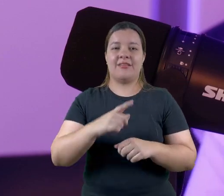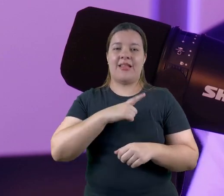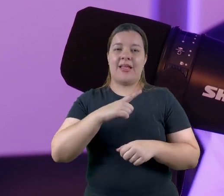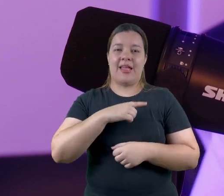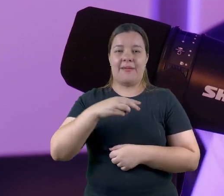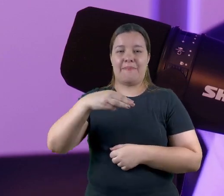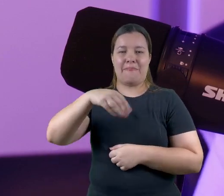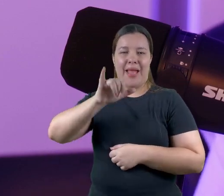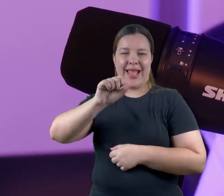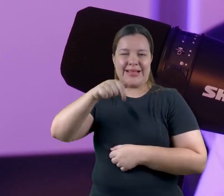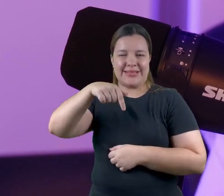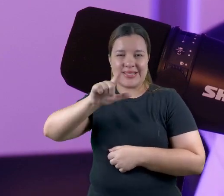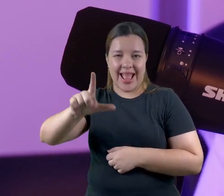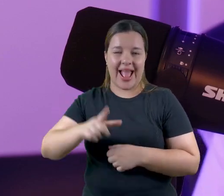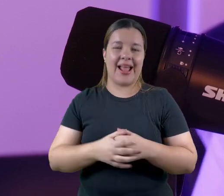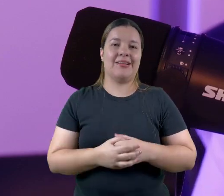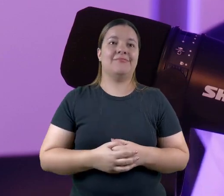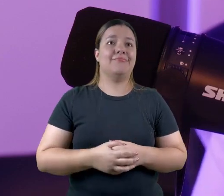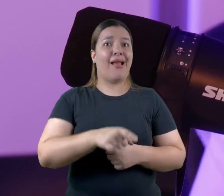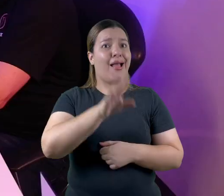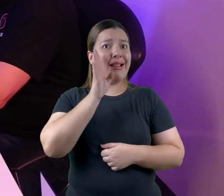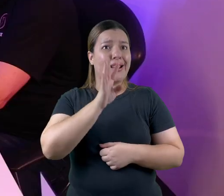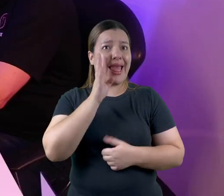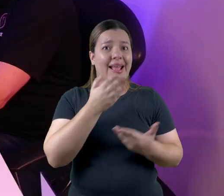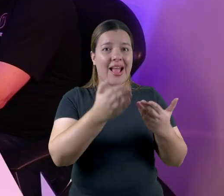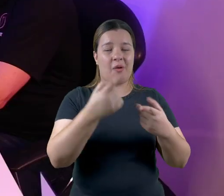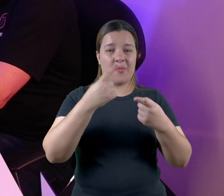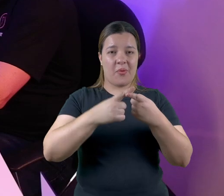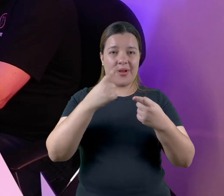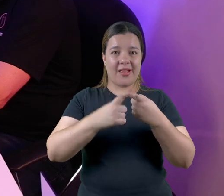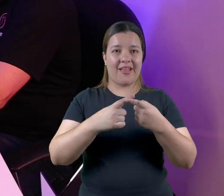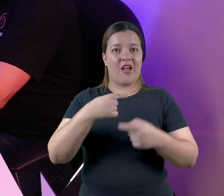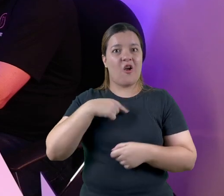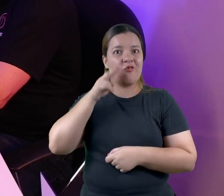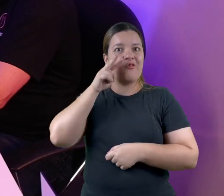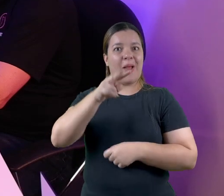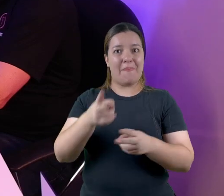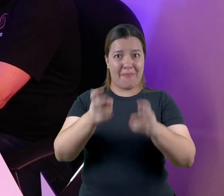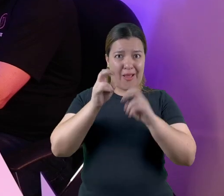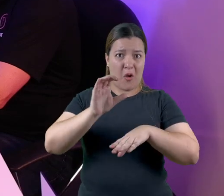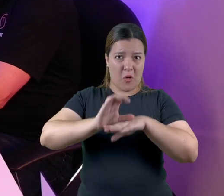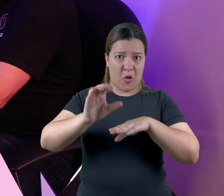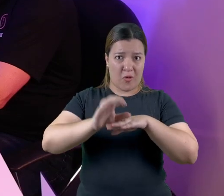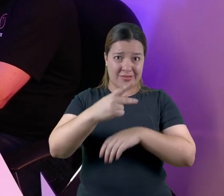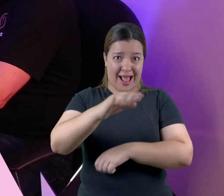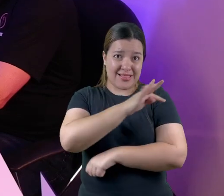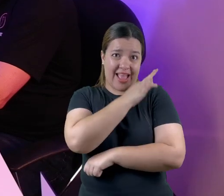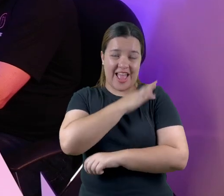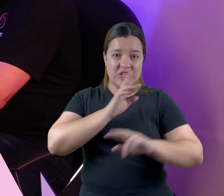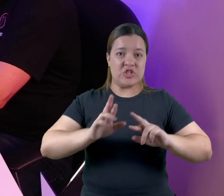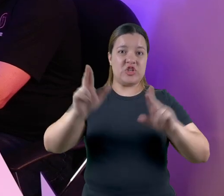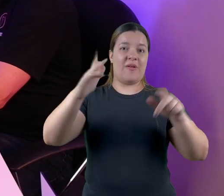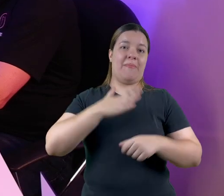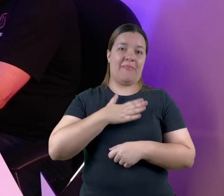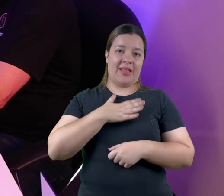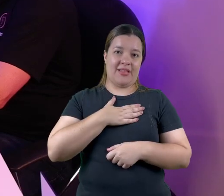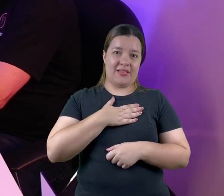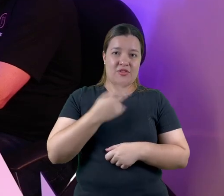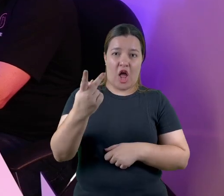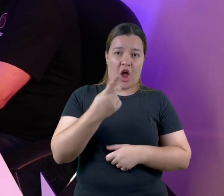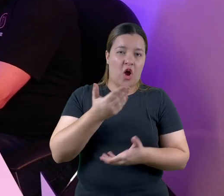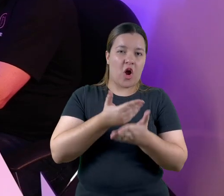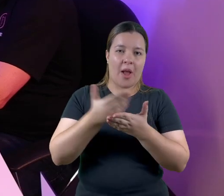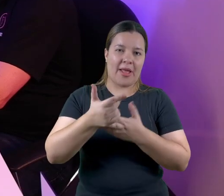Kell viu isso é muito legal né Marcelo porque eu falo assim eu já vejo a evolução quando nós